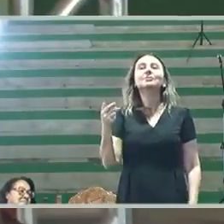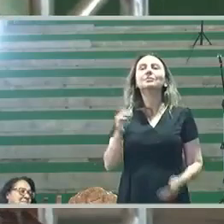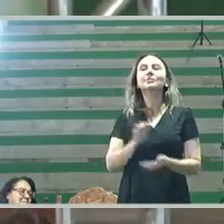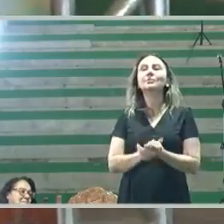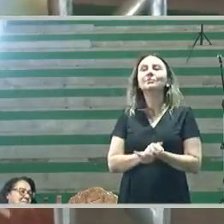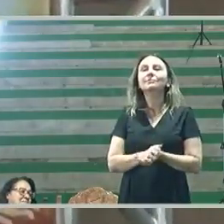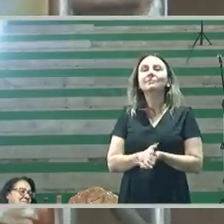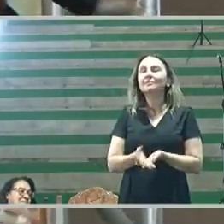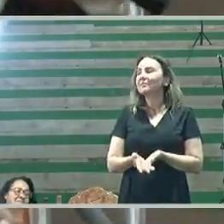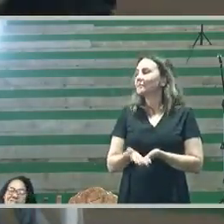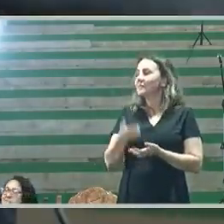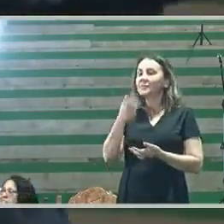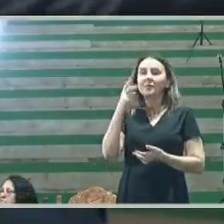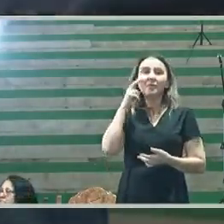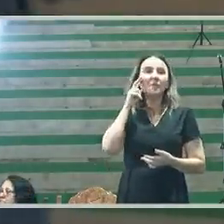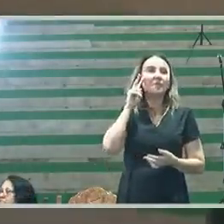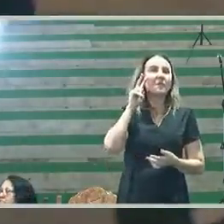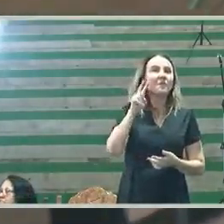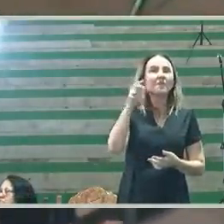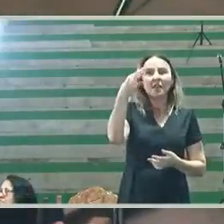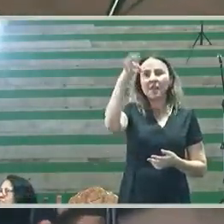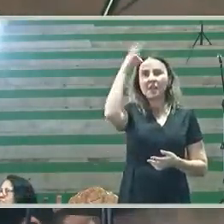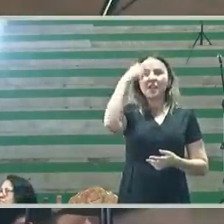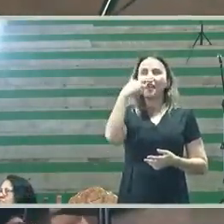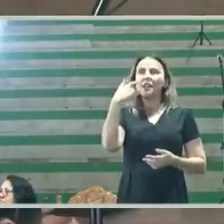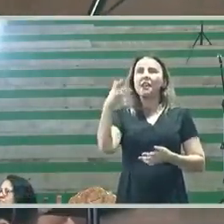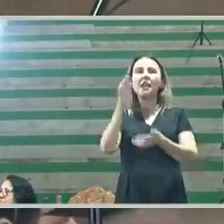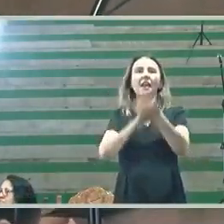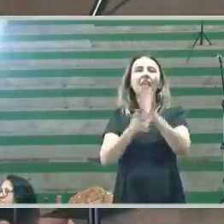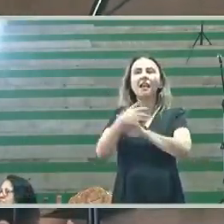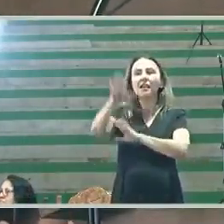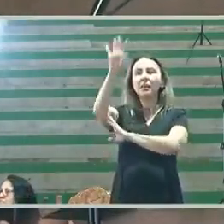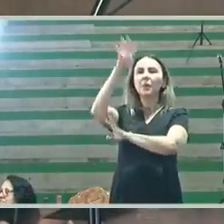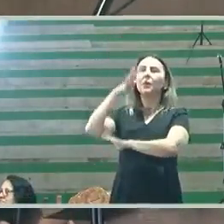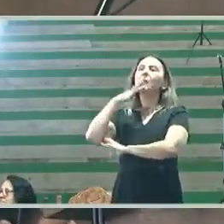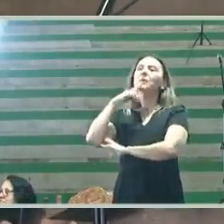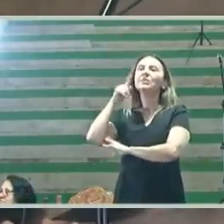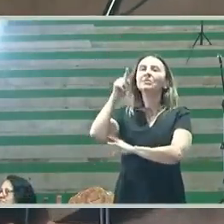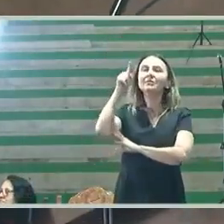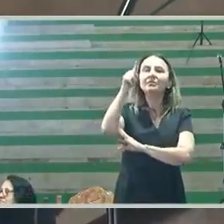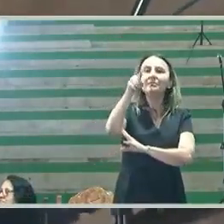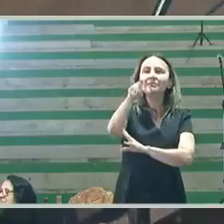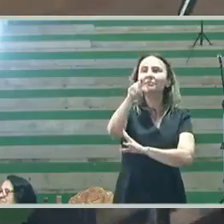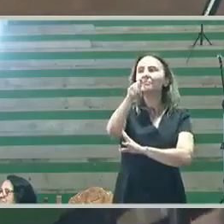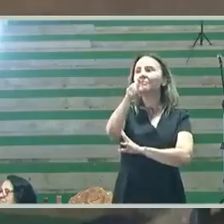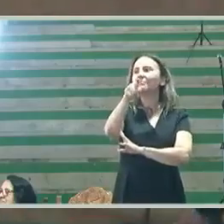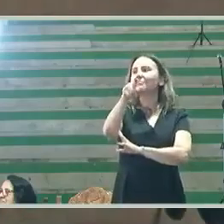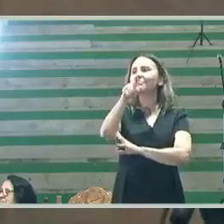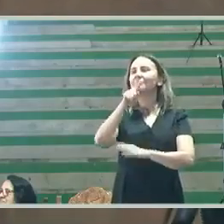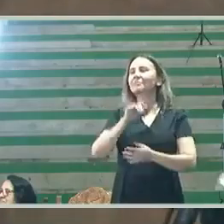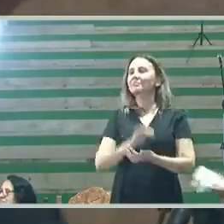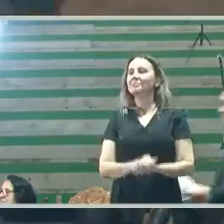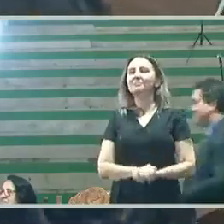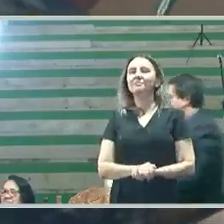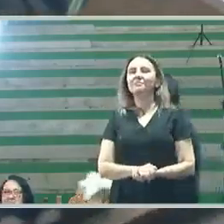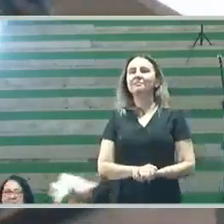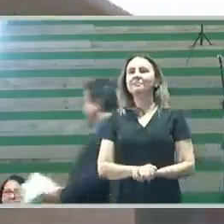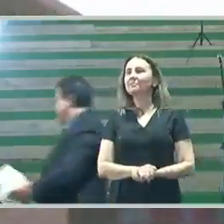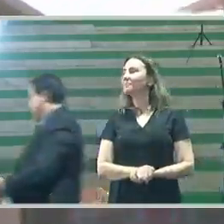ver, deixa eu ver. Levanta a mão que eu quero conhecer você. Só.